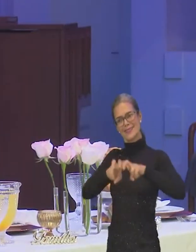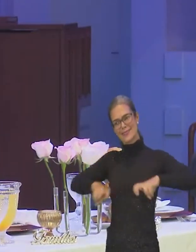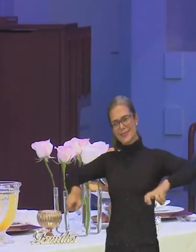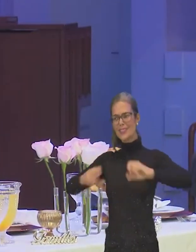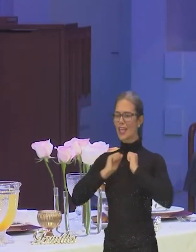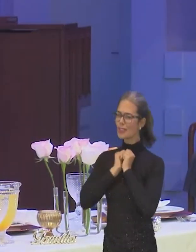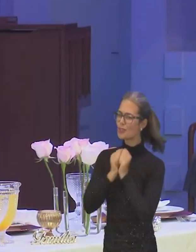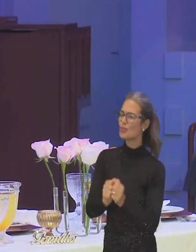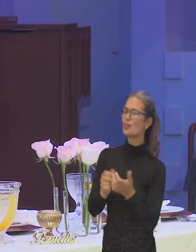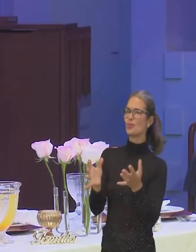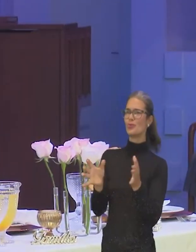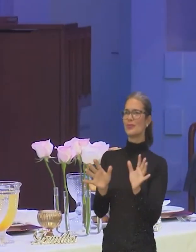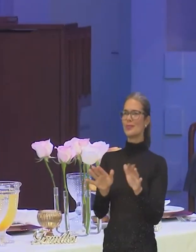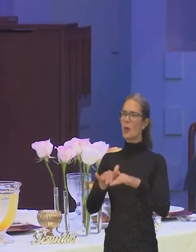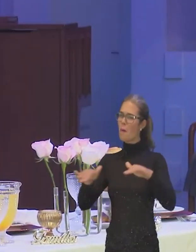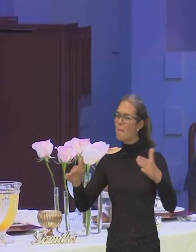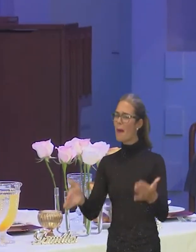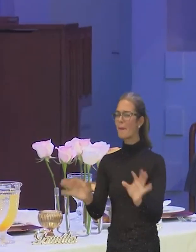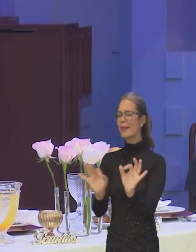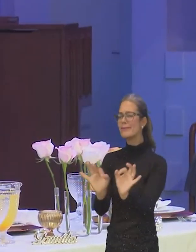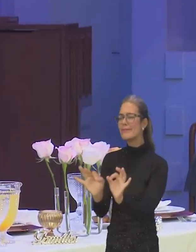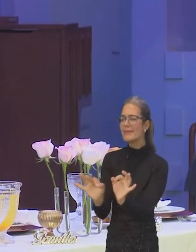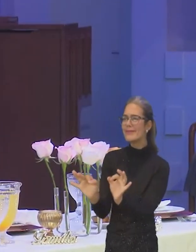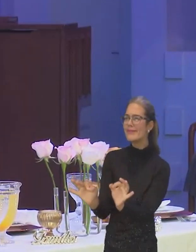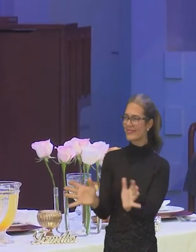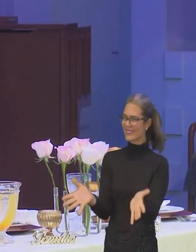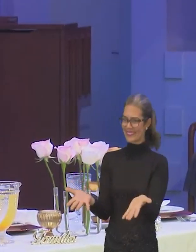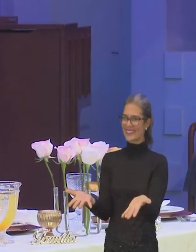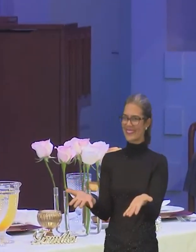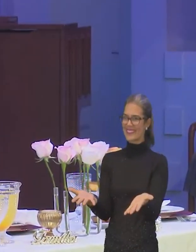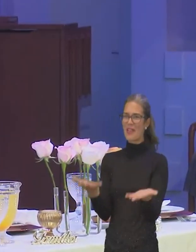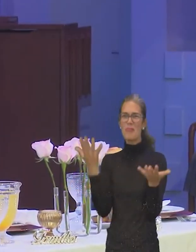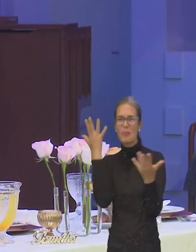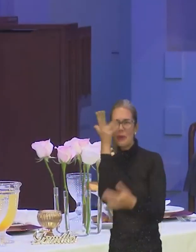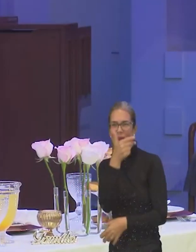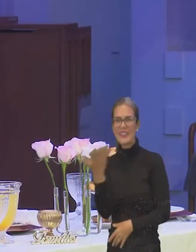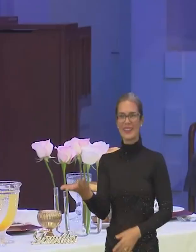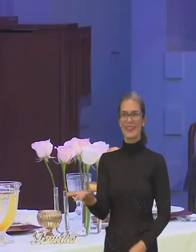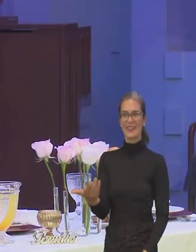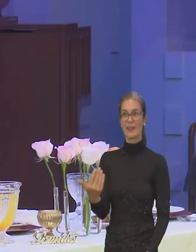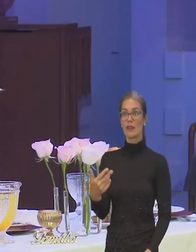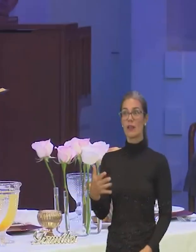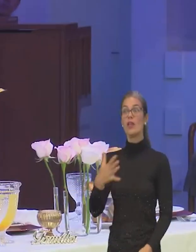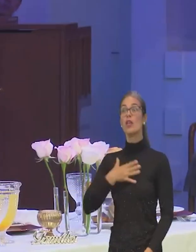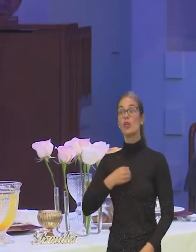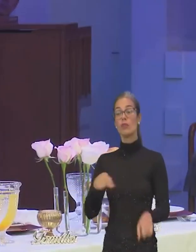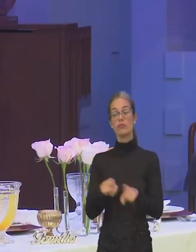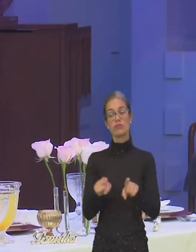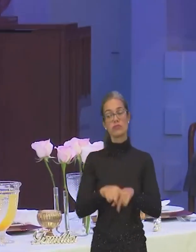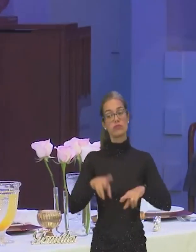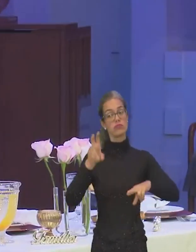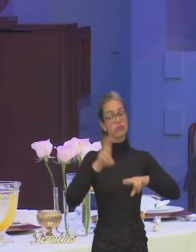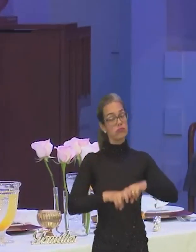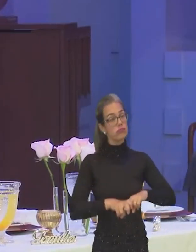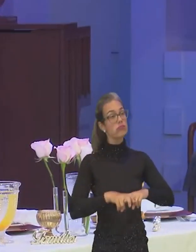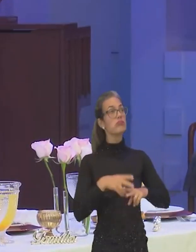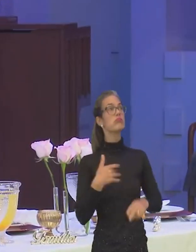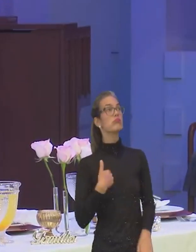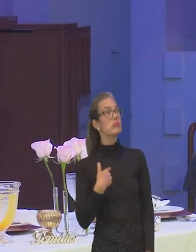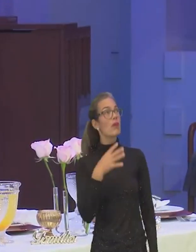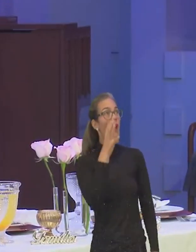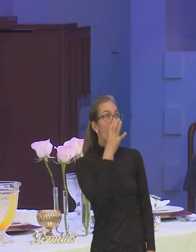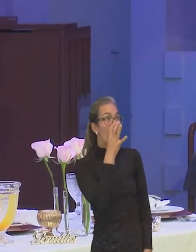bonita, posta, e a ouvir os ensinamentos que o pai, a mãe, os